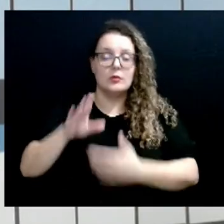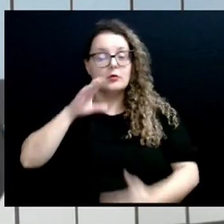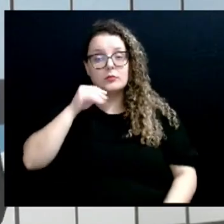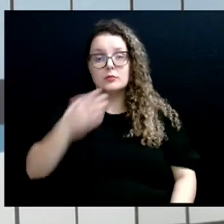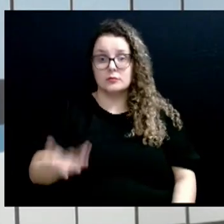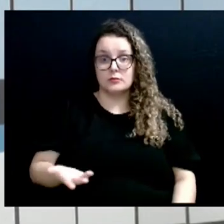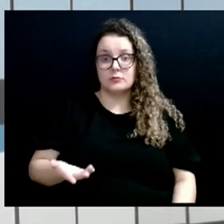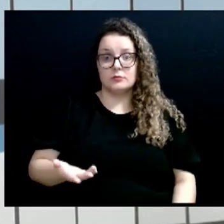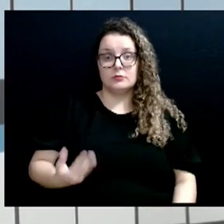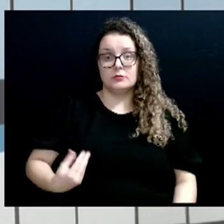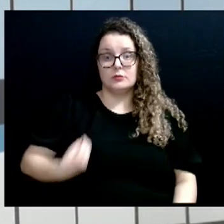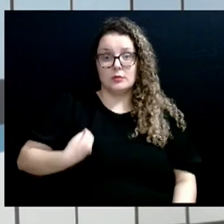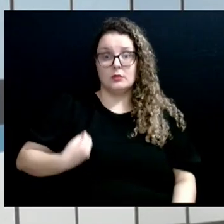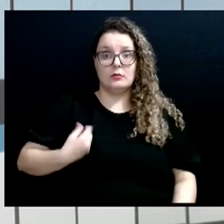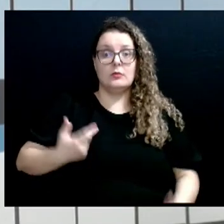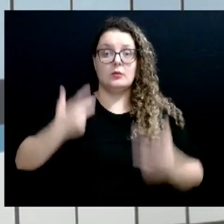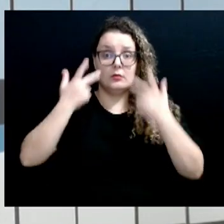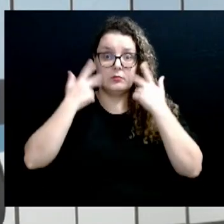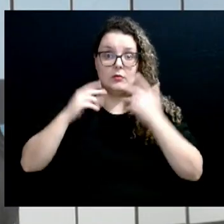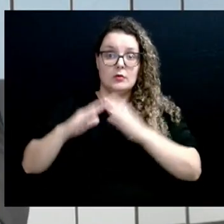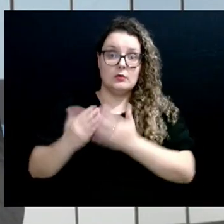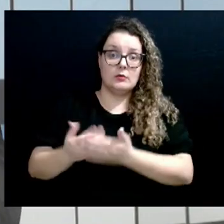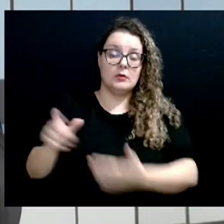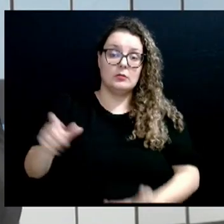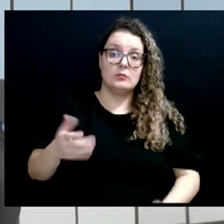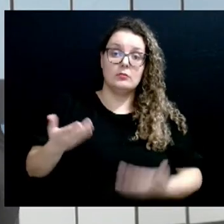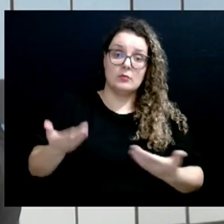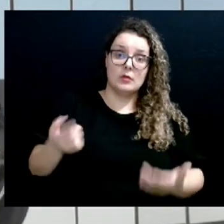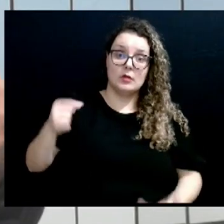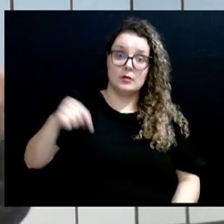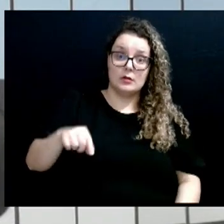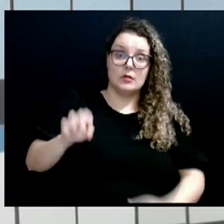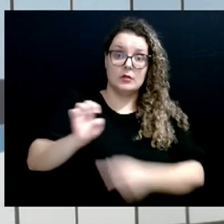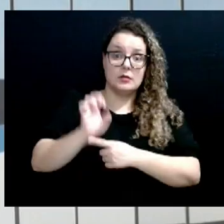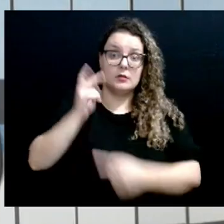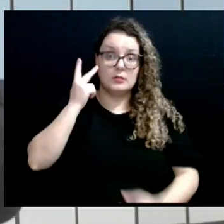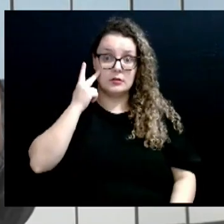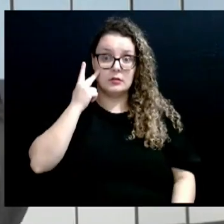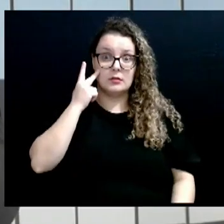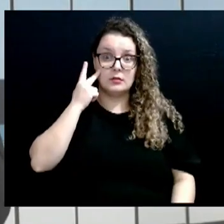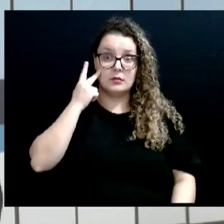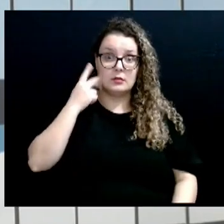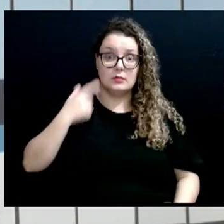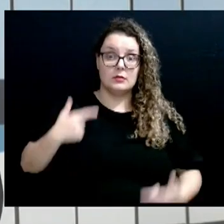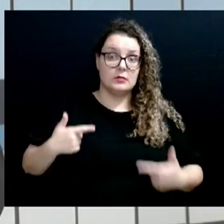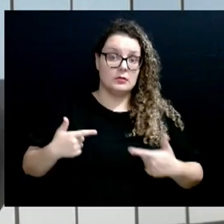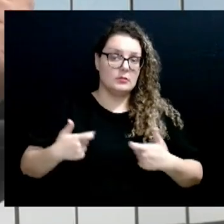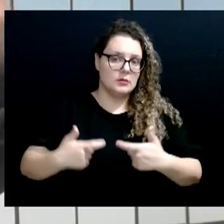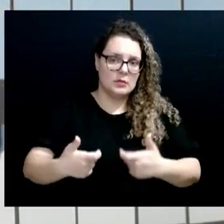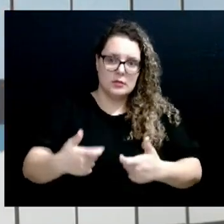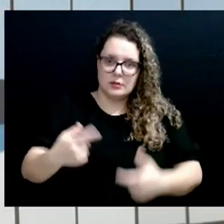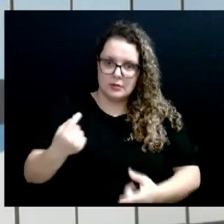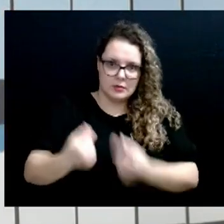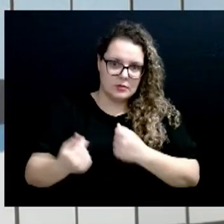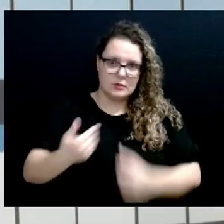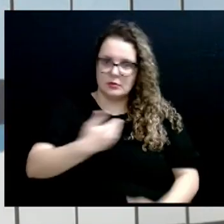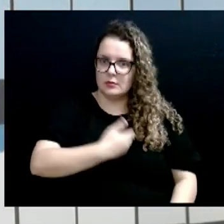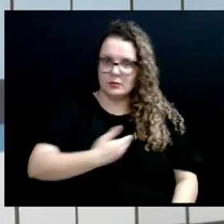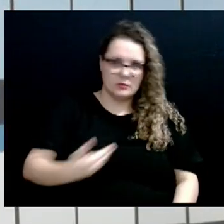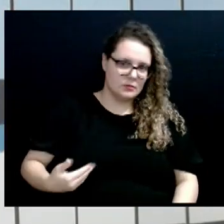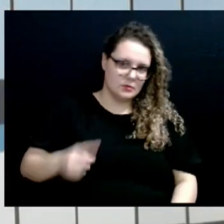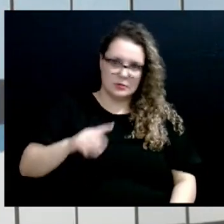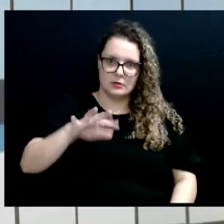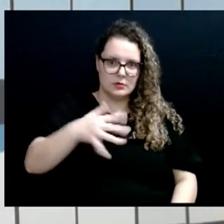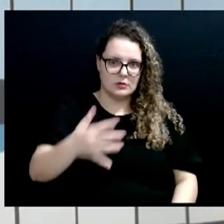ali tranquilamente na autoescola. Só que aqui em São Paulo é uma guerra de preço. Na verdade, não precisa nem o governo tabelar, porque as próprias autoescolas,